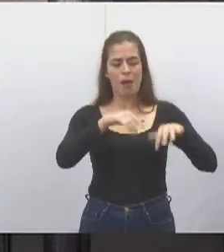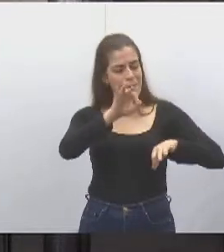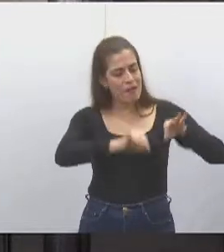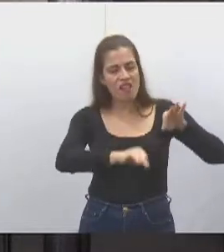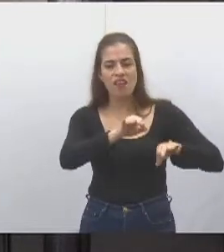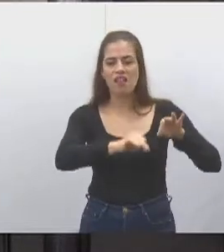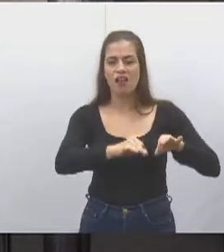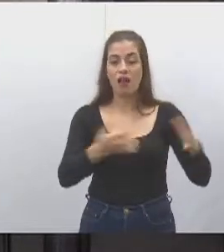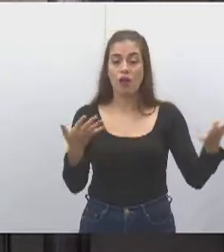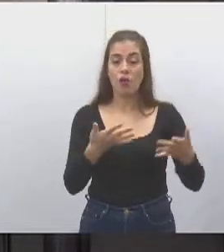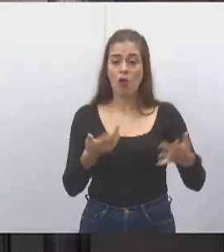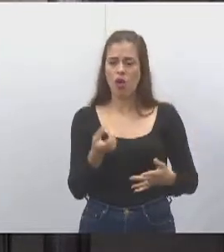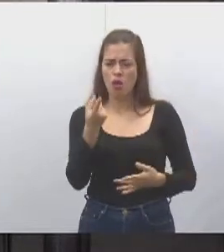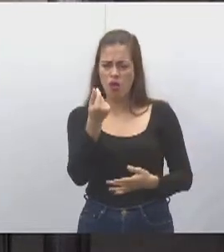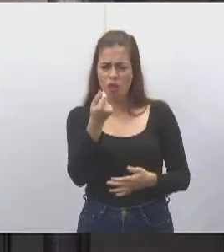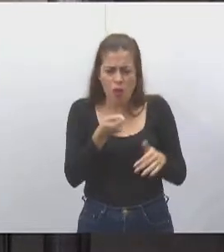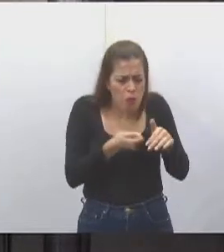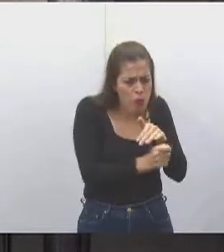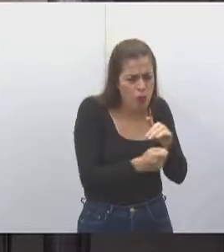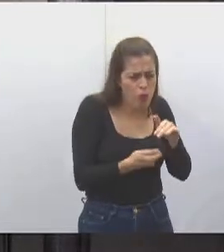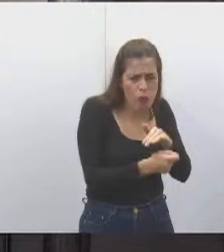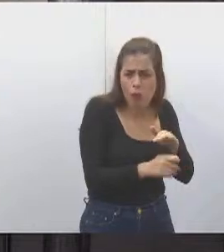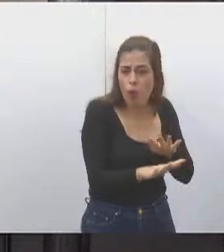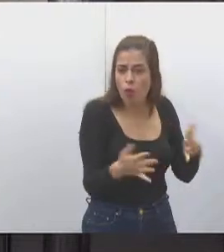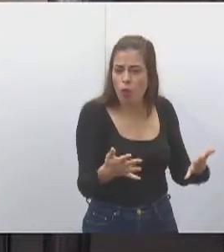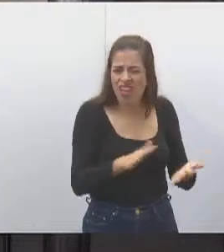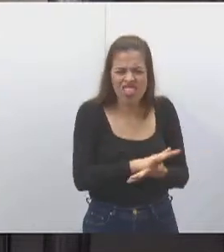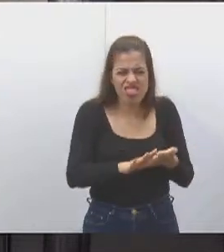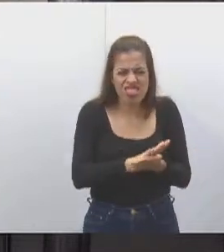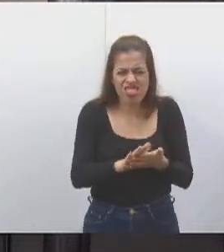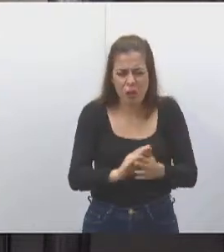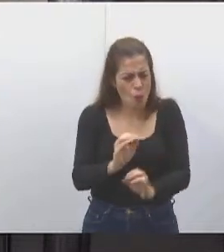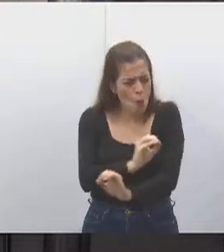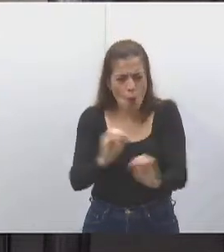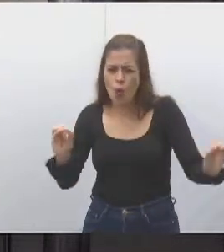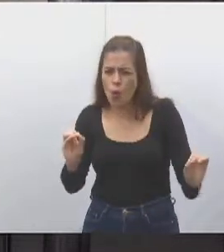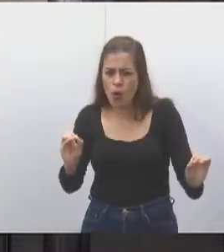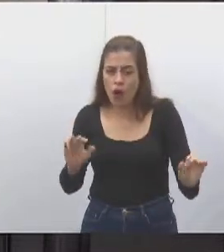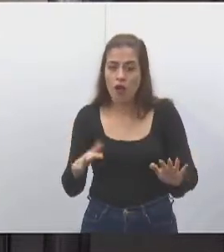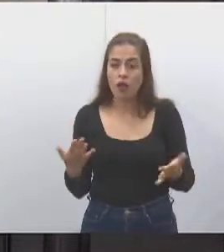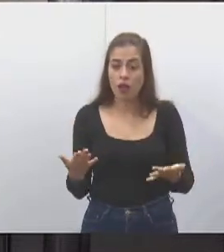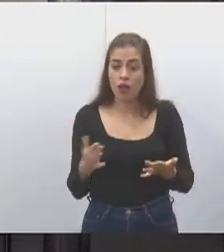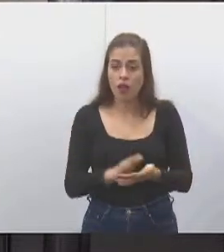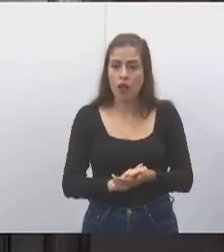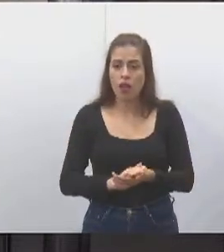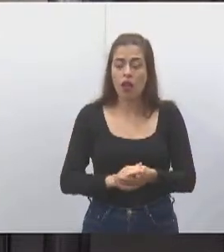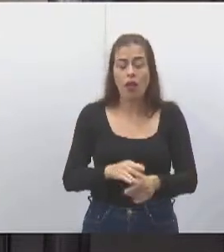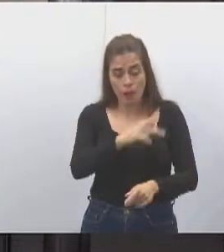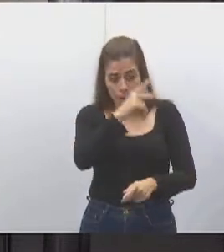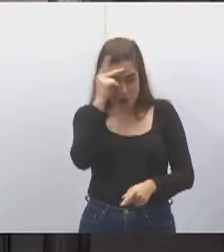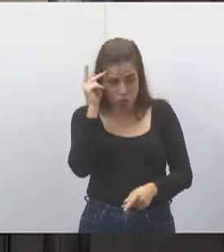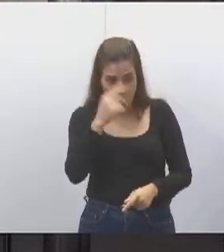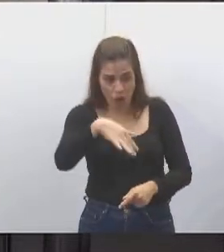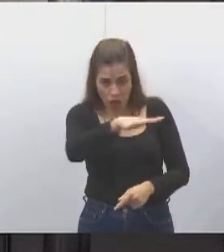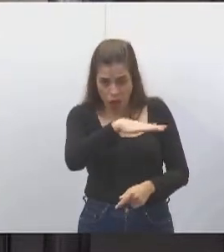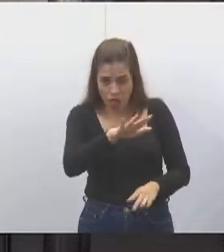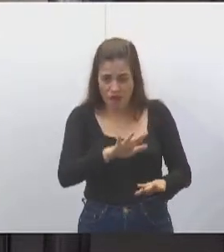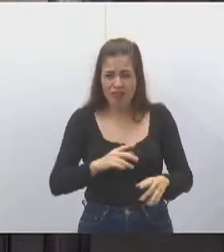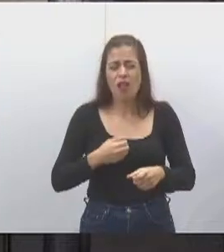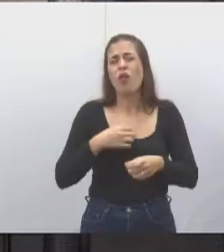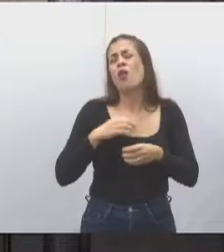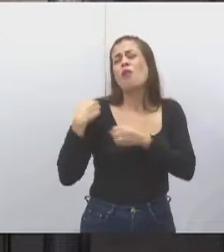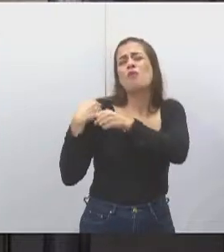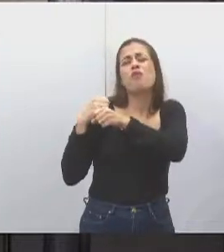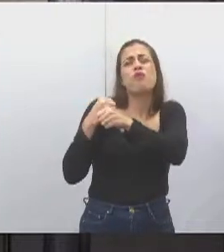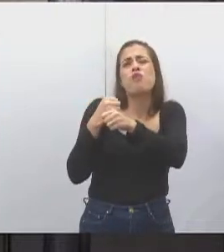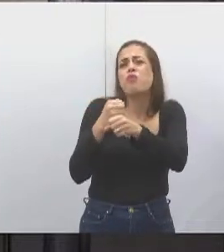gasta tanto dinheiro e nada é feito. E o povo do Veranejal fica anos e anos sem a rede de esgoto ou sem